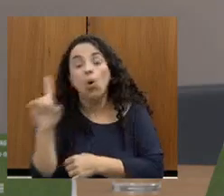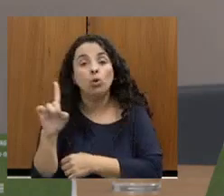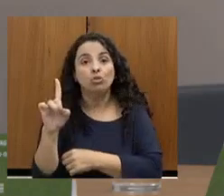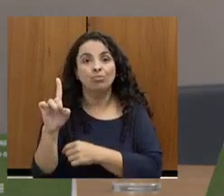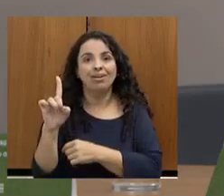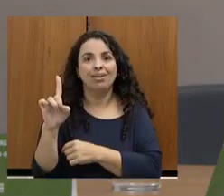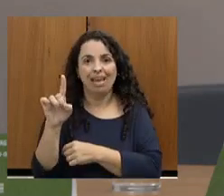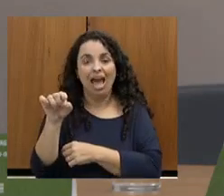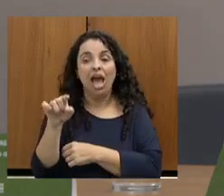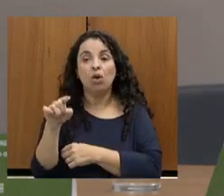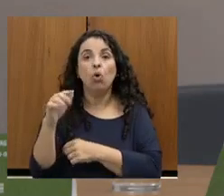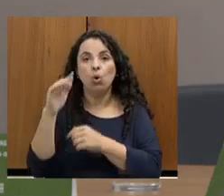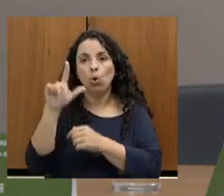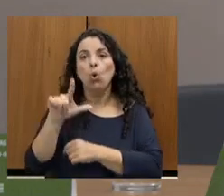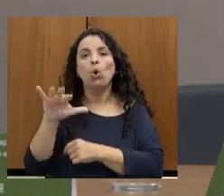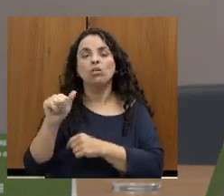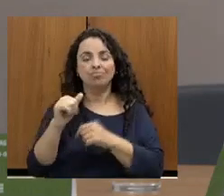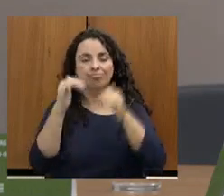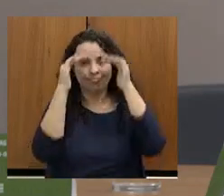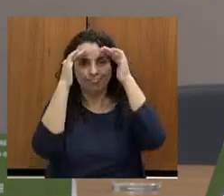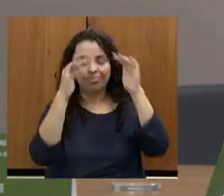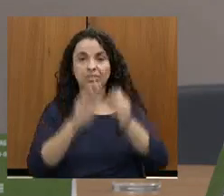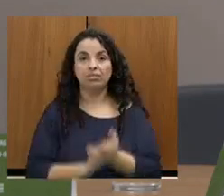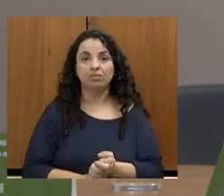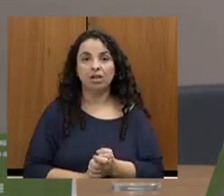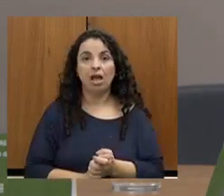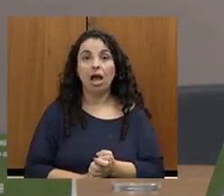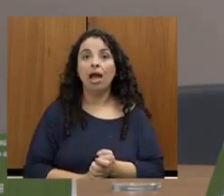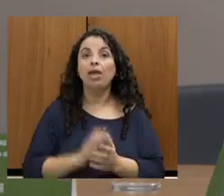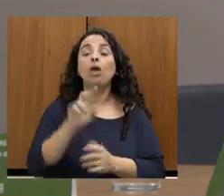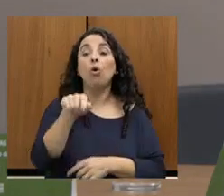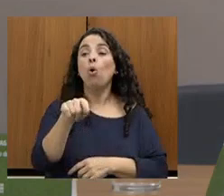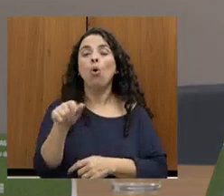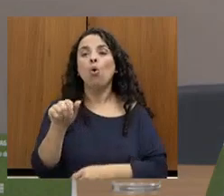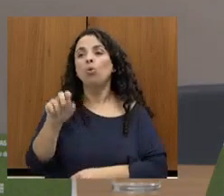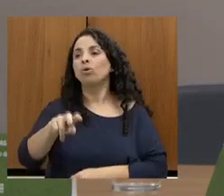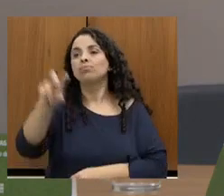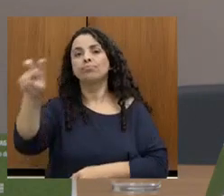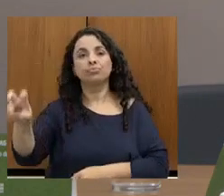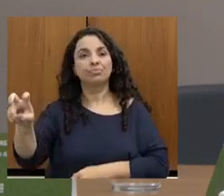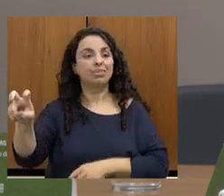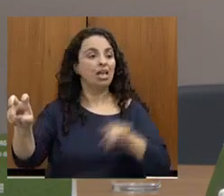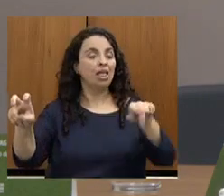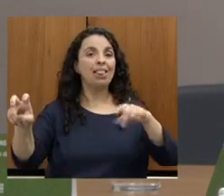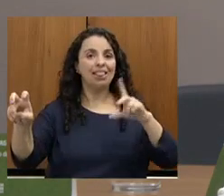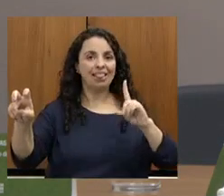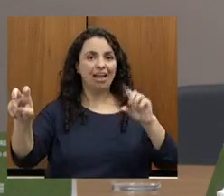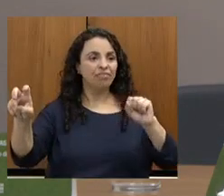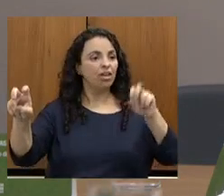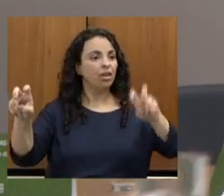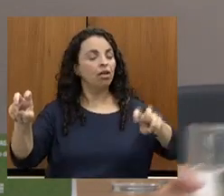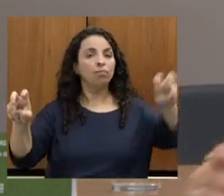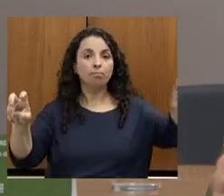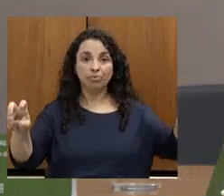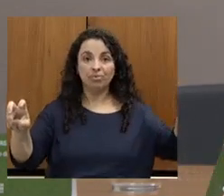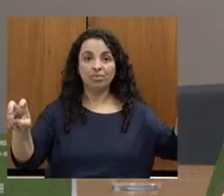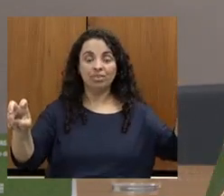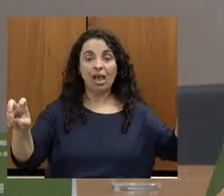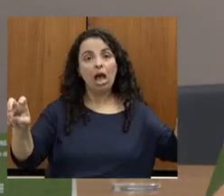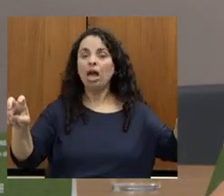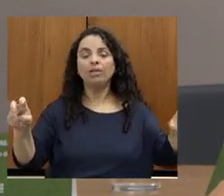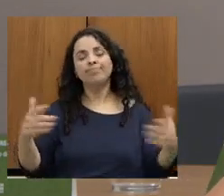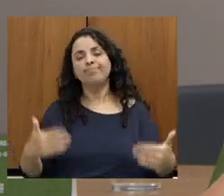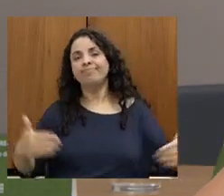Oi? E dá a sua aula normalmente. E agora, que eu acabo de ter conhecimento aqui nessa